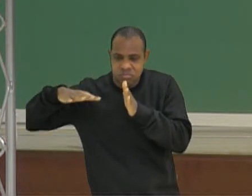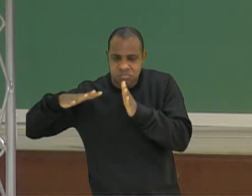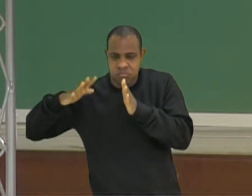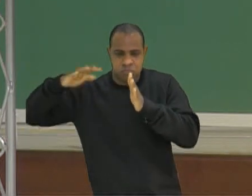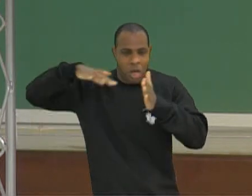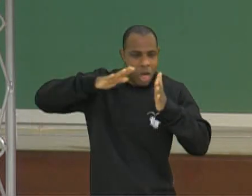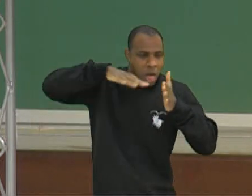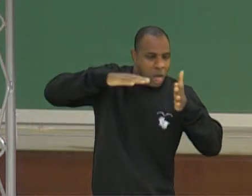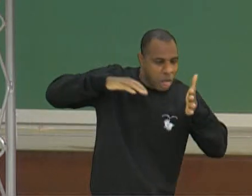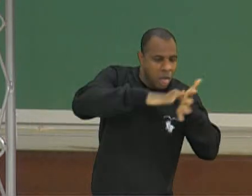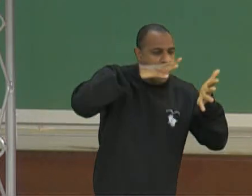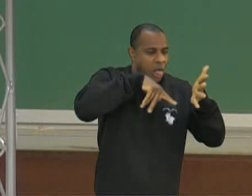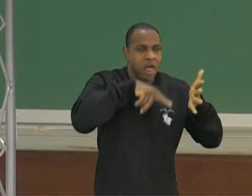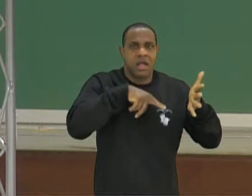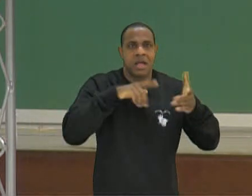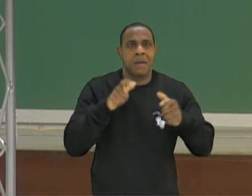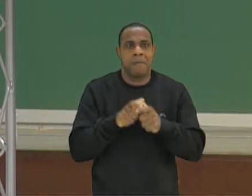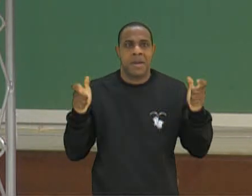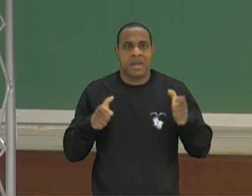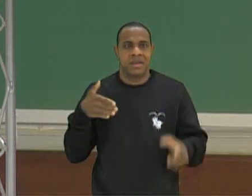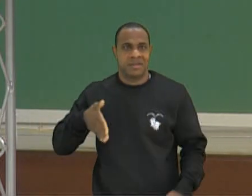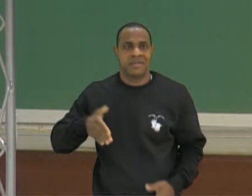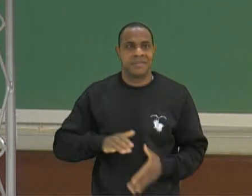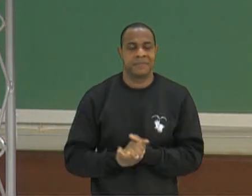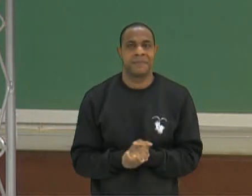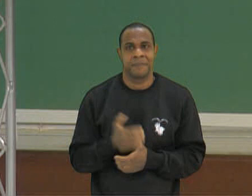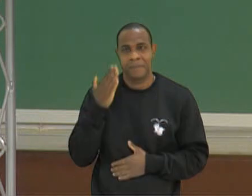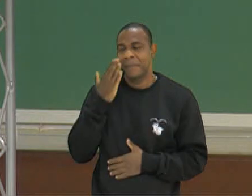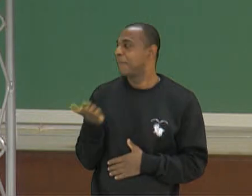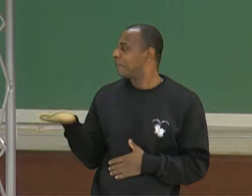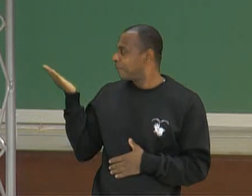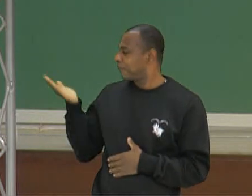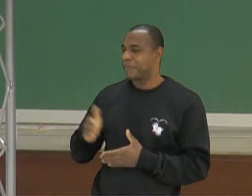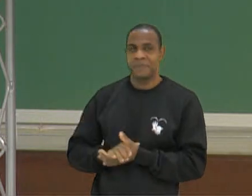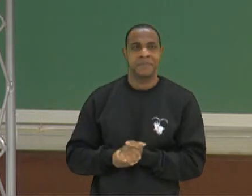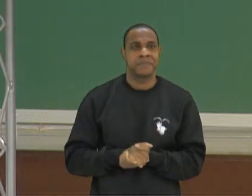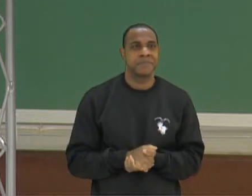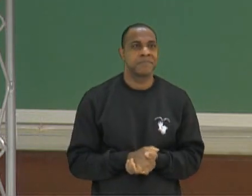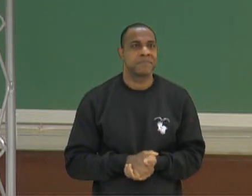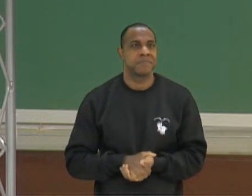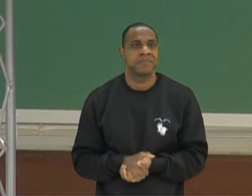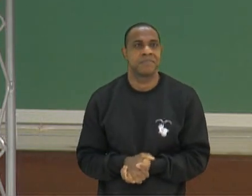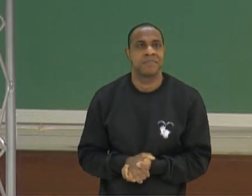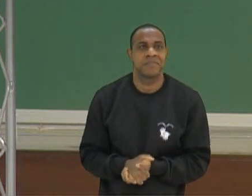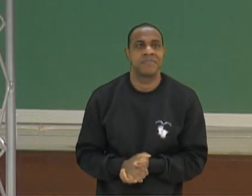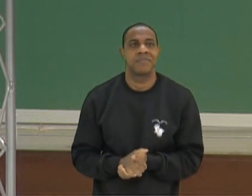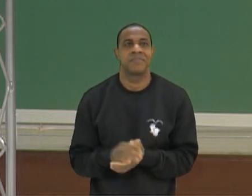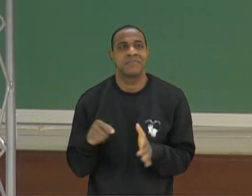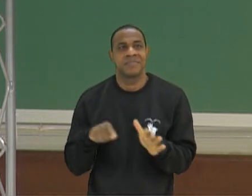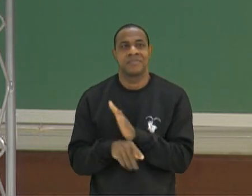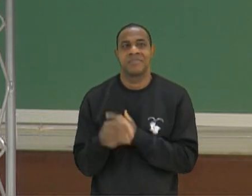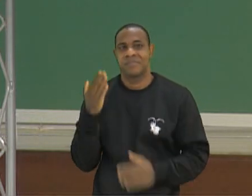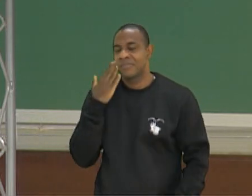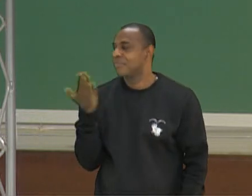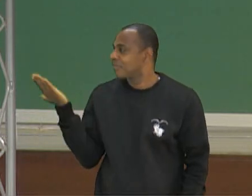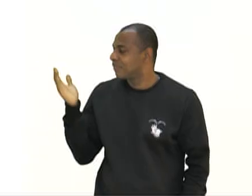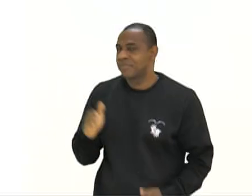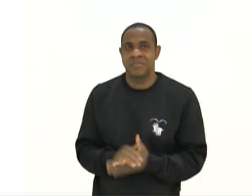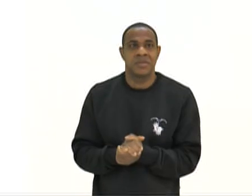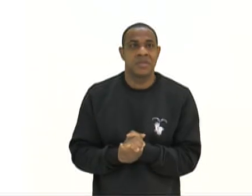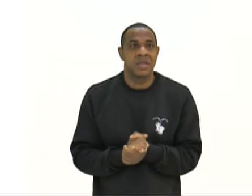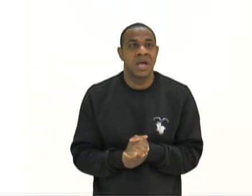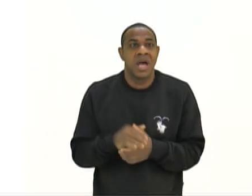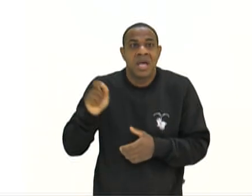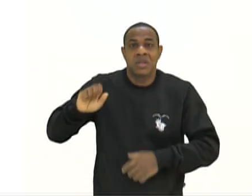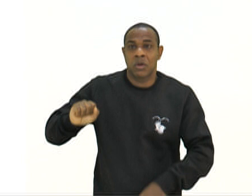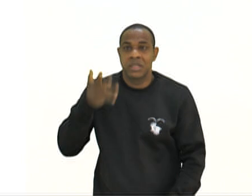diretamente associada a isso, lembrando que a frequência é a mesma. Vamos avançar para a nossa próxima tela. Então, um quiz. No fenômeno da refração,